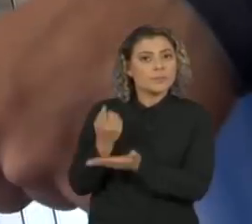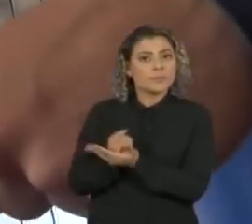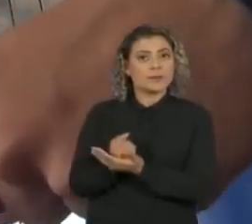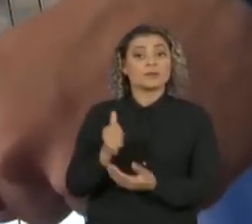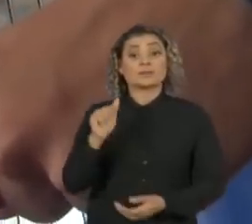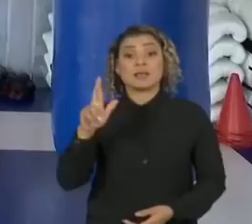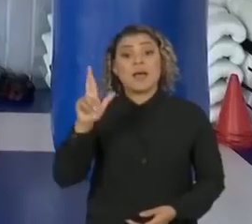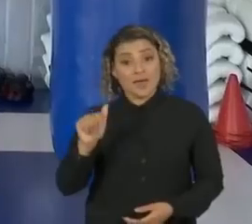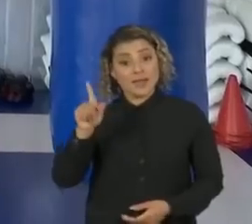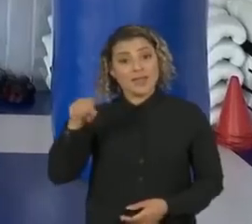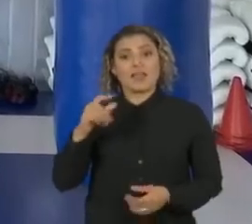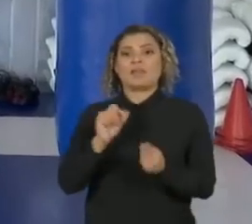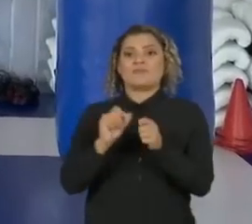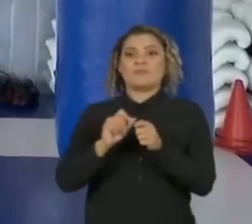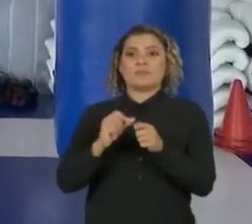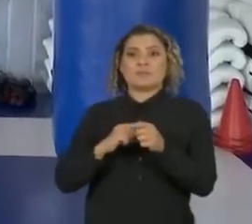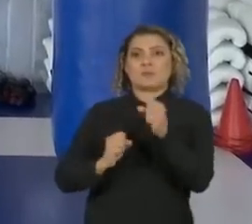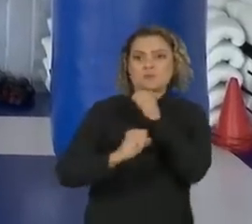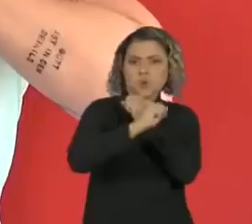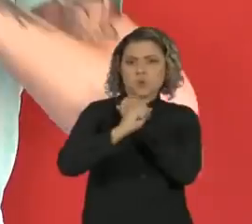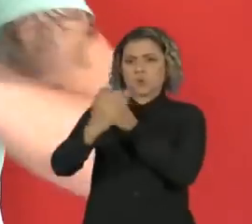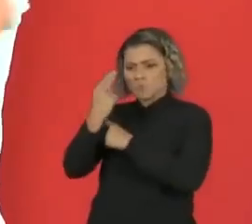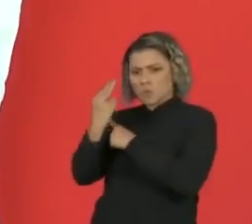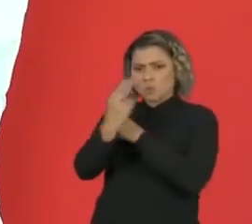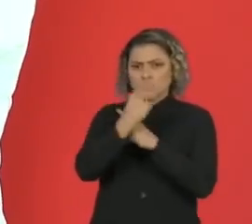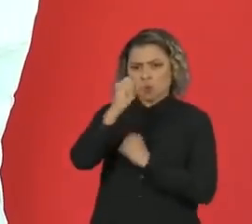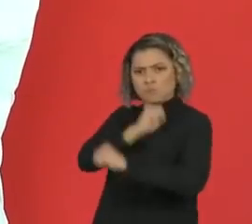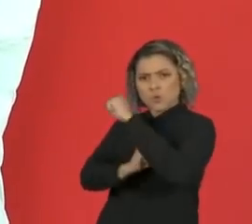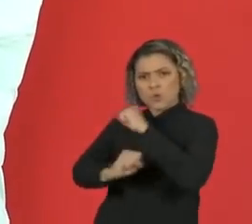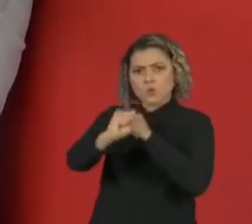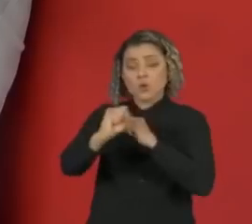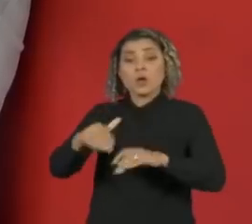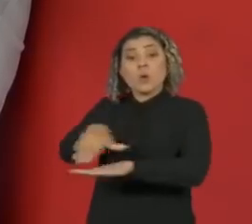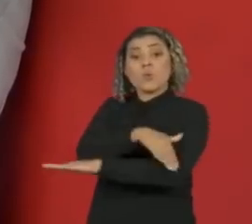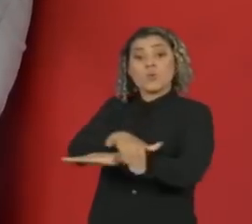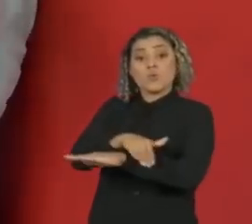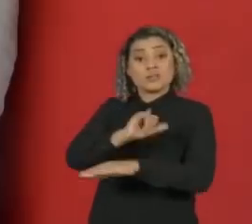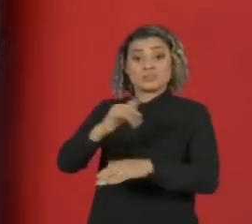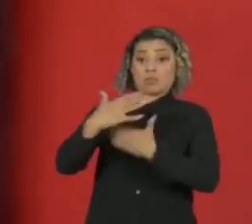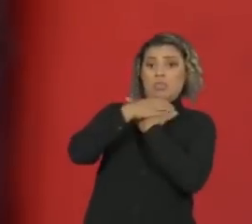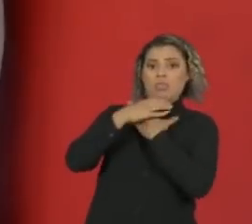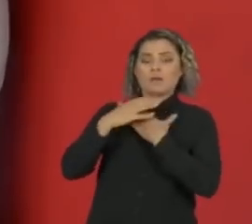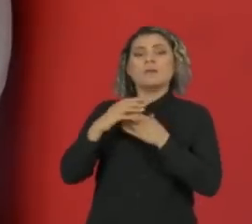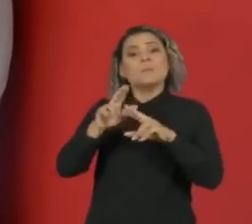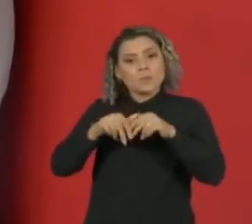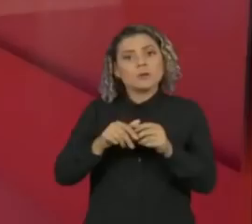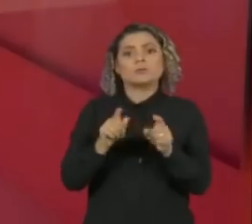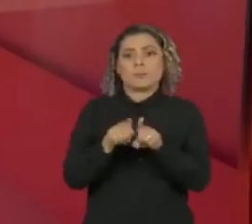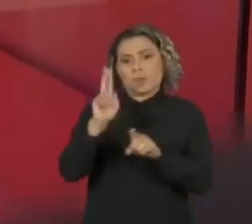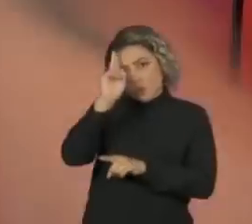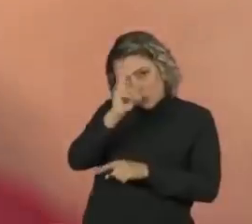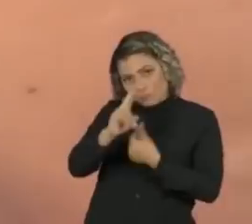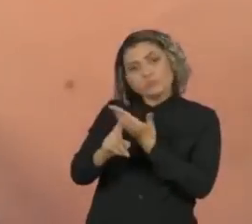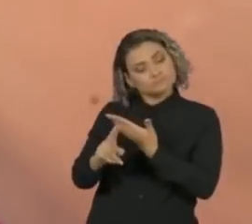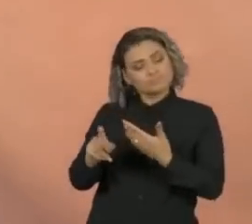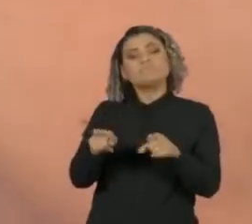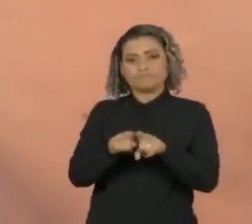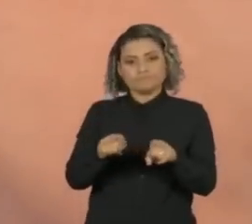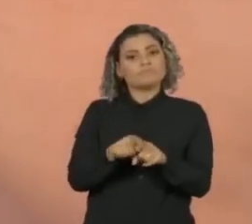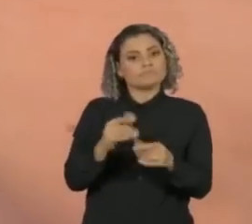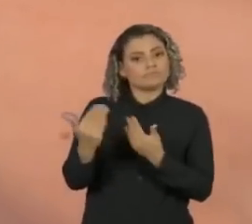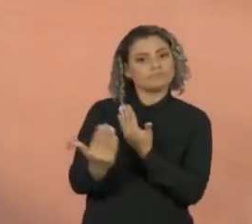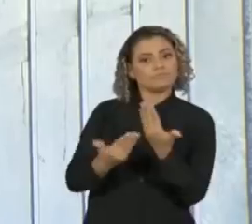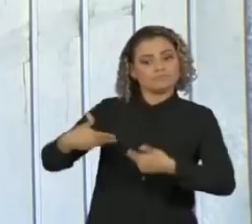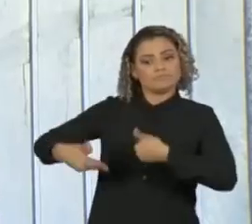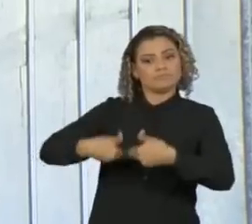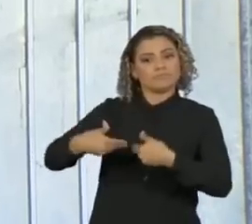de jiu-jitsu para aprender a se defender em caso de agressão na rua. Mas no transporte por aplicativo, os cuidados são